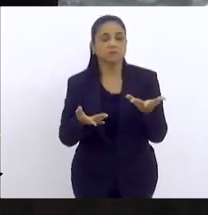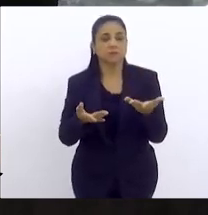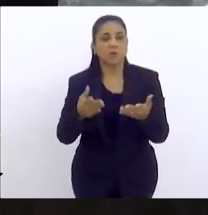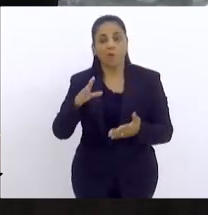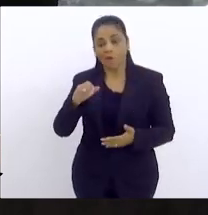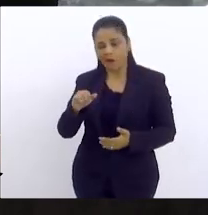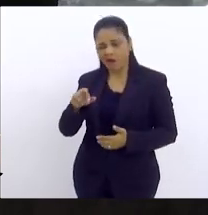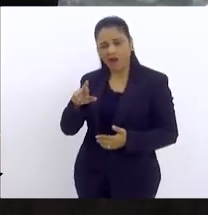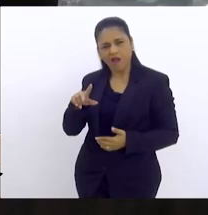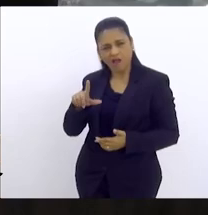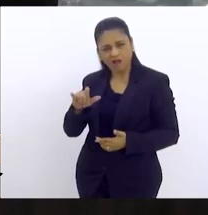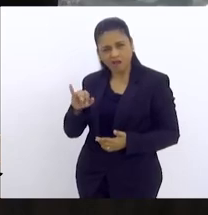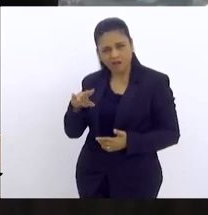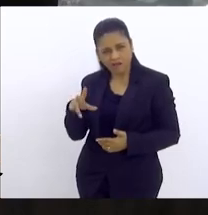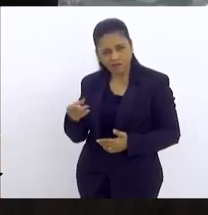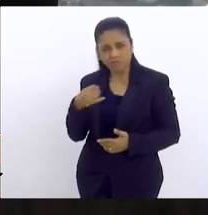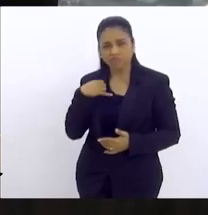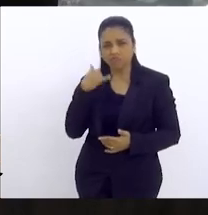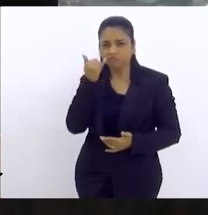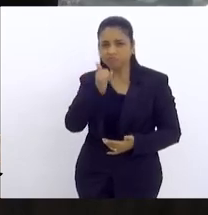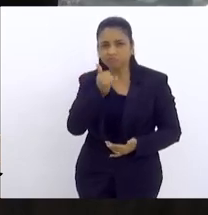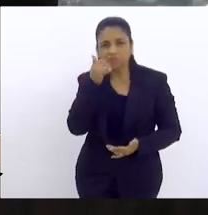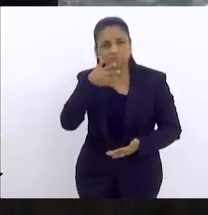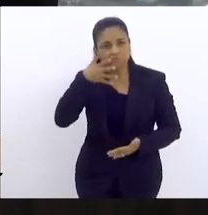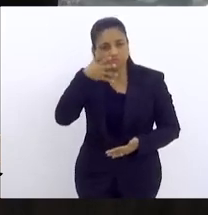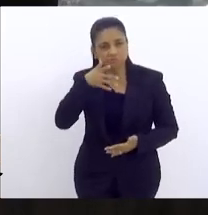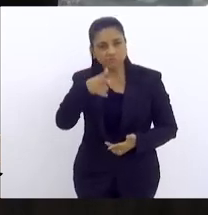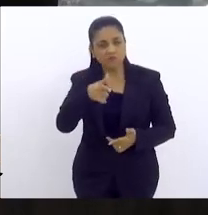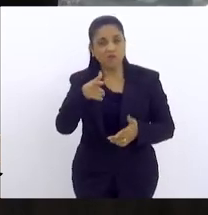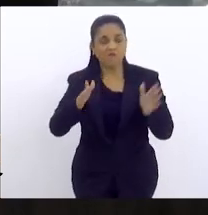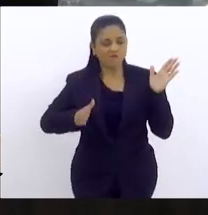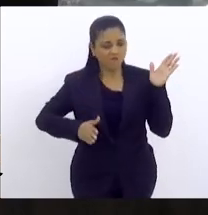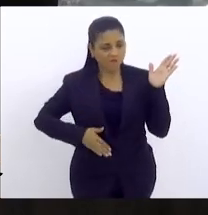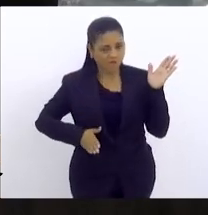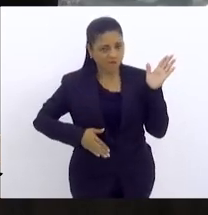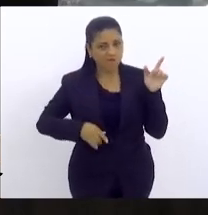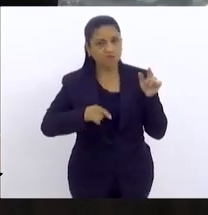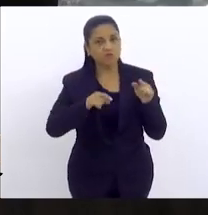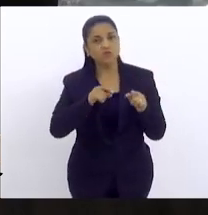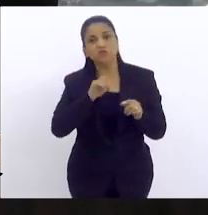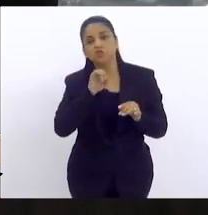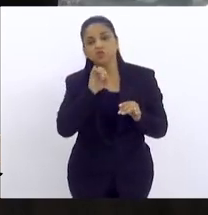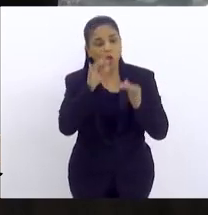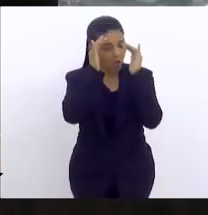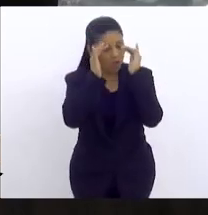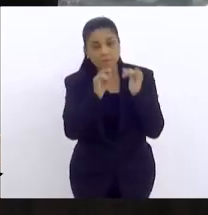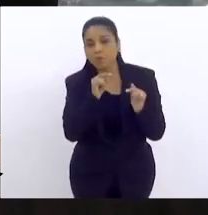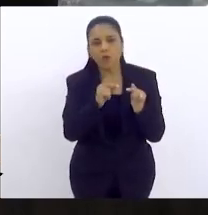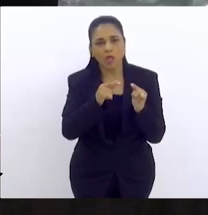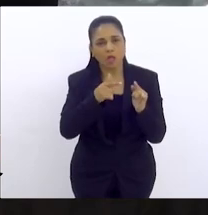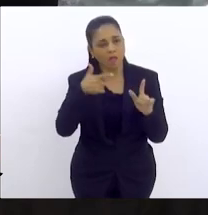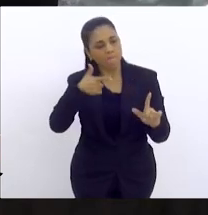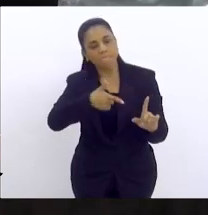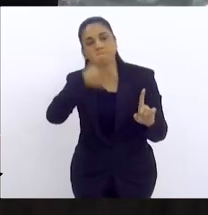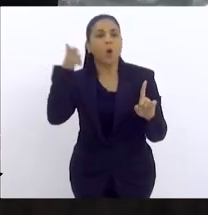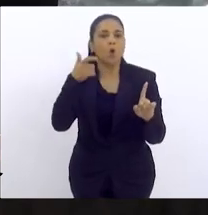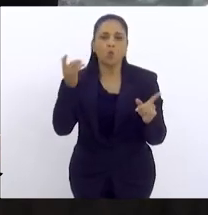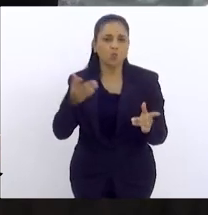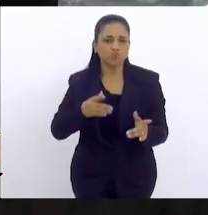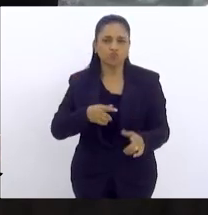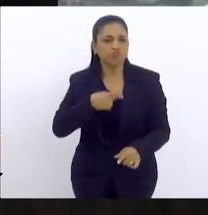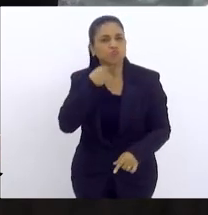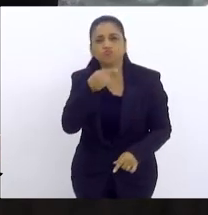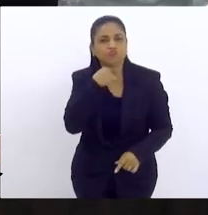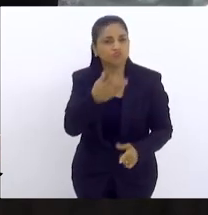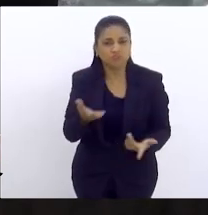o Carlinhos que falou vagabundo só obedece de uma forma meu é na bala não tem outra